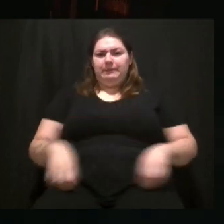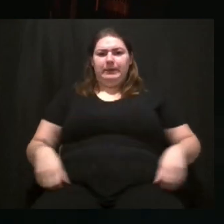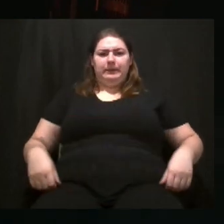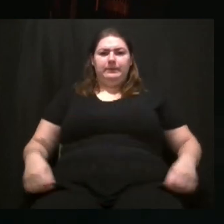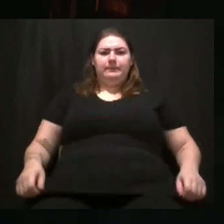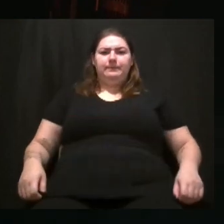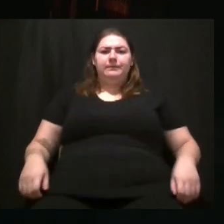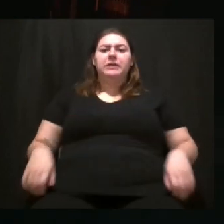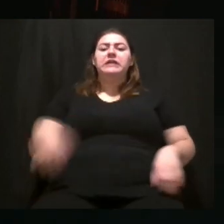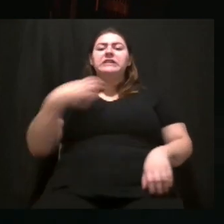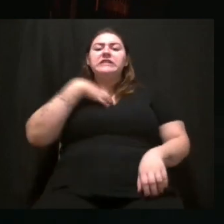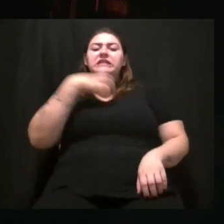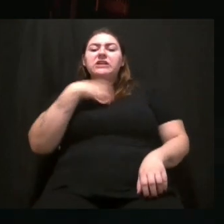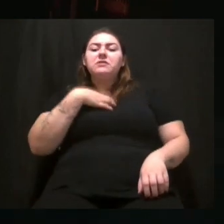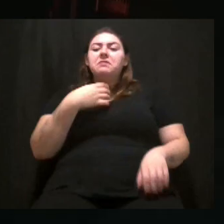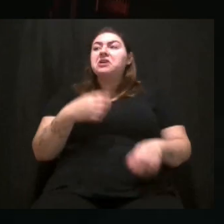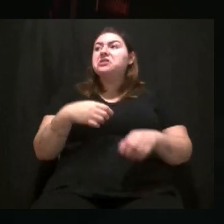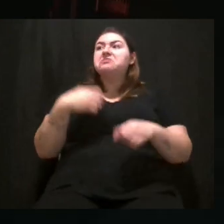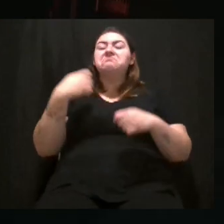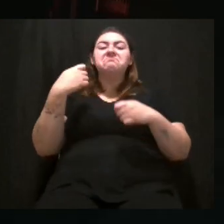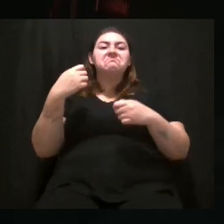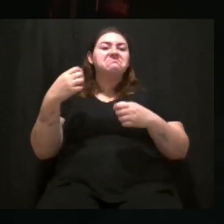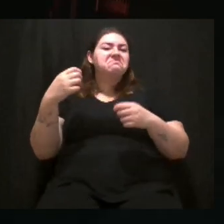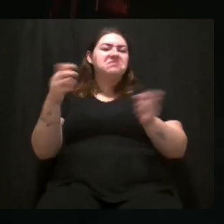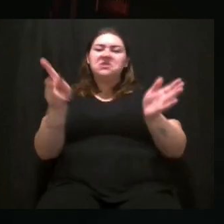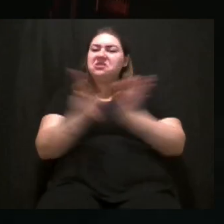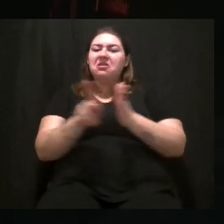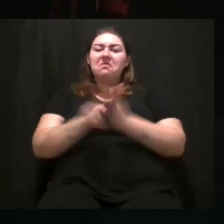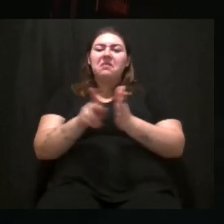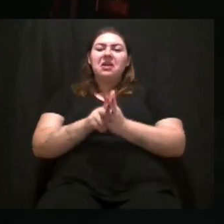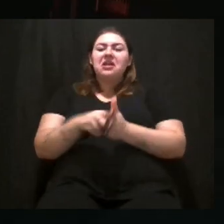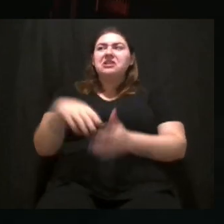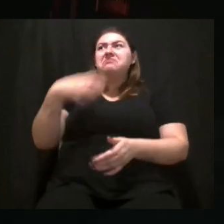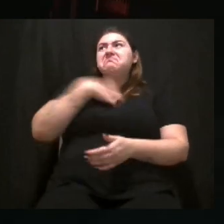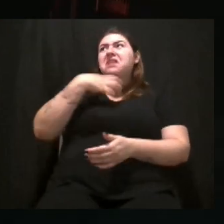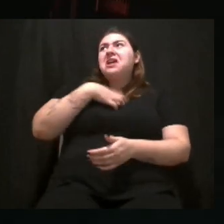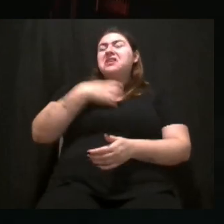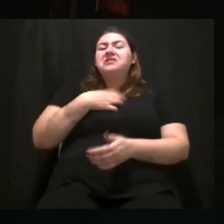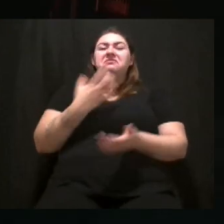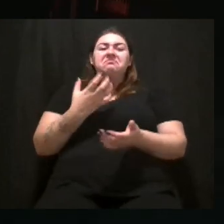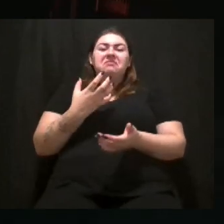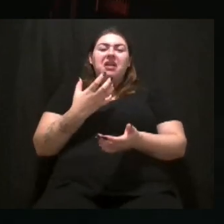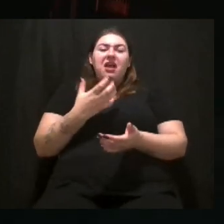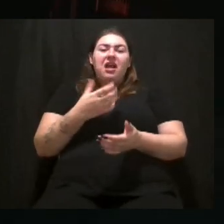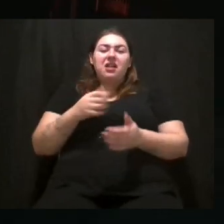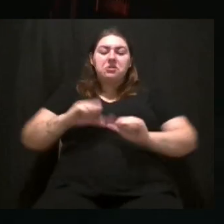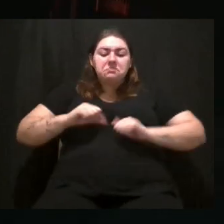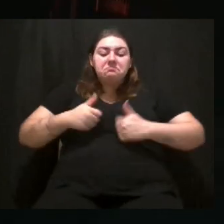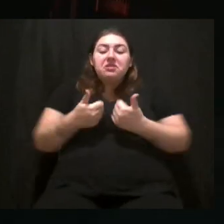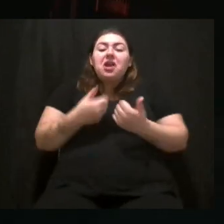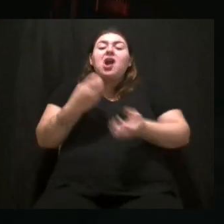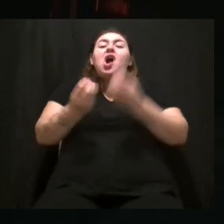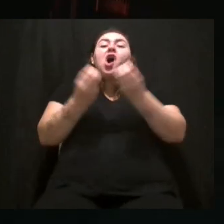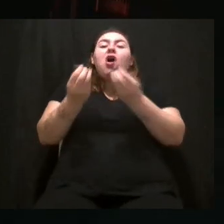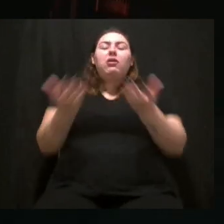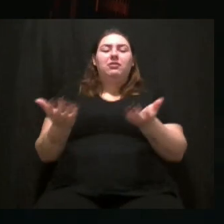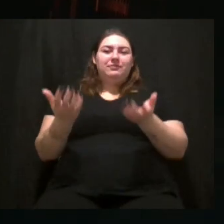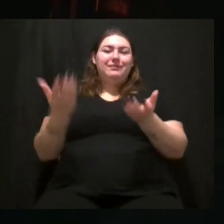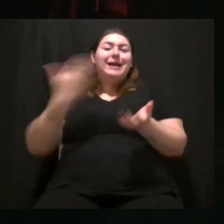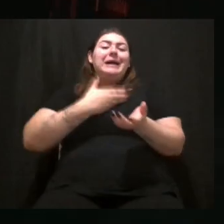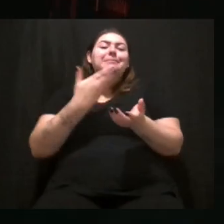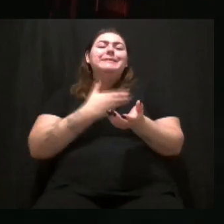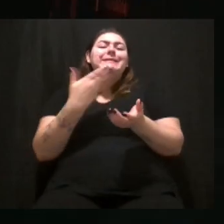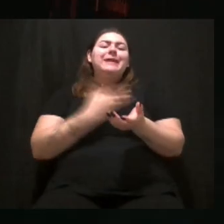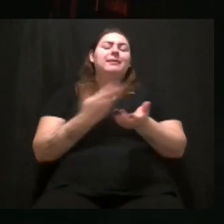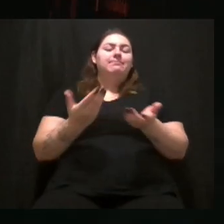de não pertencimento pode impactar a autoestima dessa criança? E aí as amizades, como fica? E o desempenho escolar?